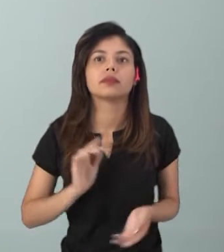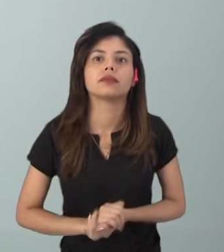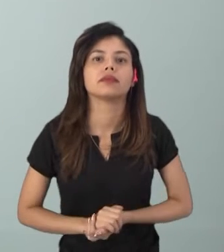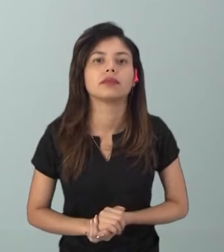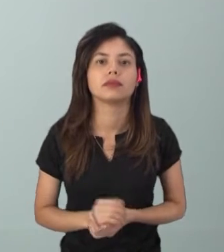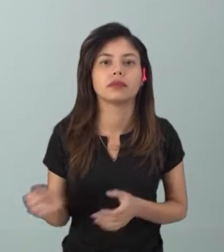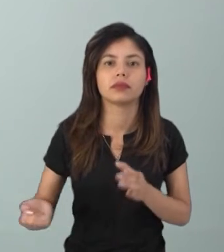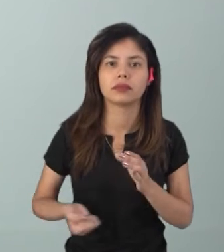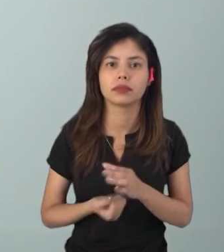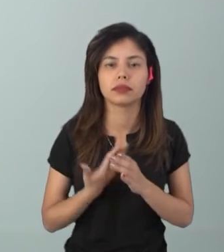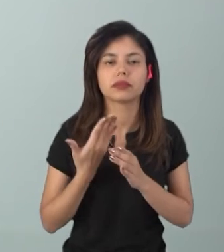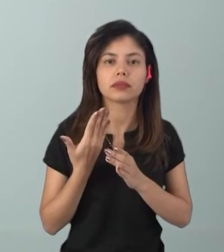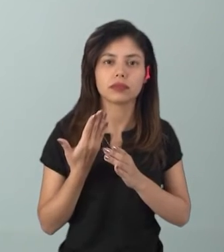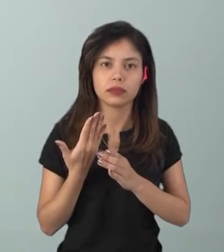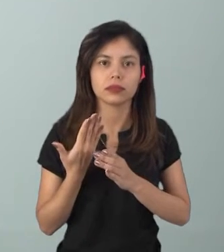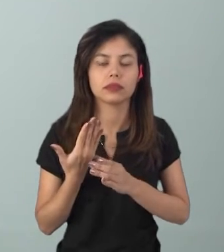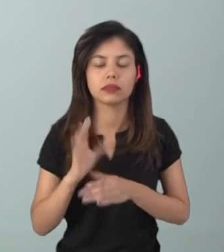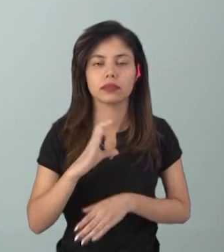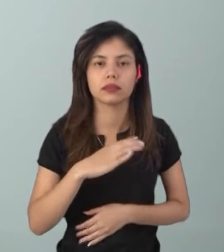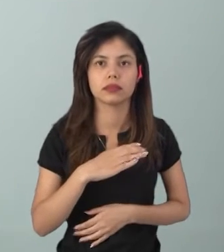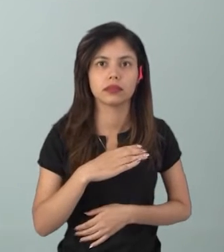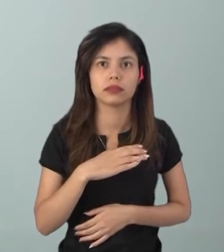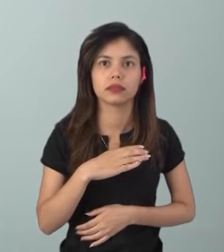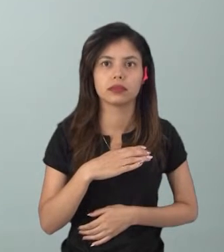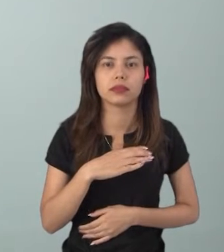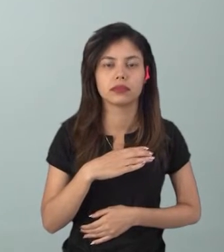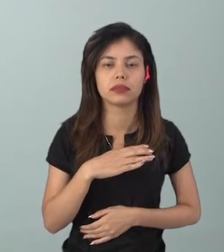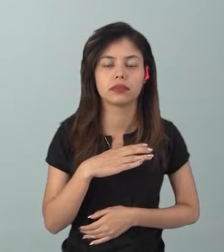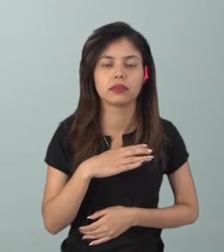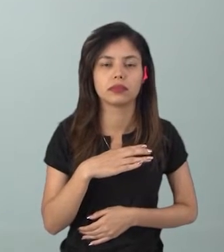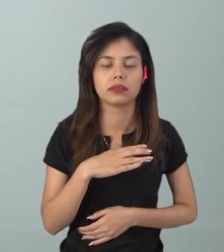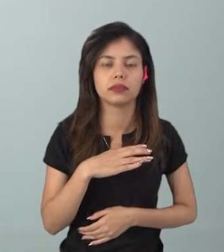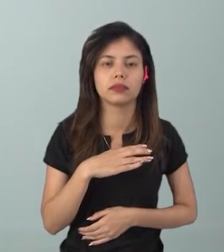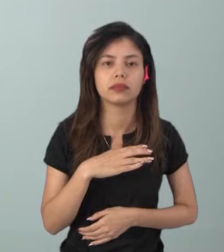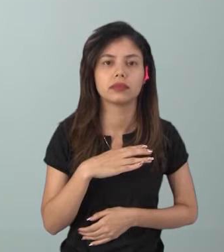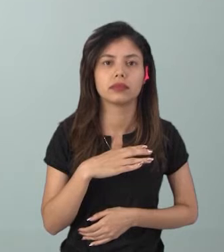que criou, né, a cidade, né,